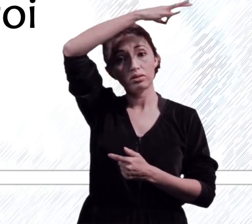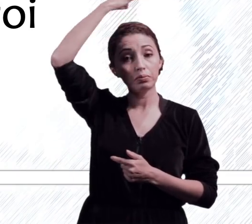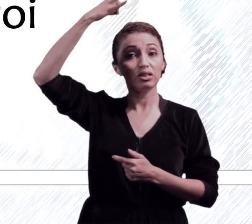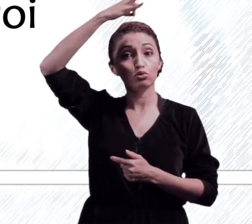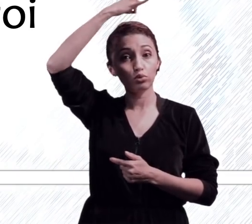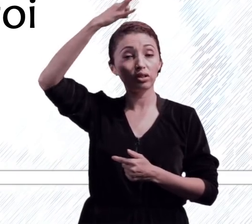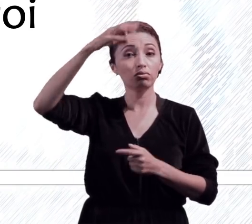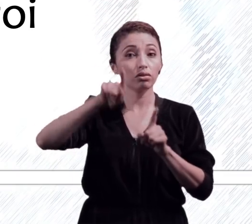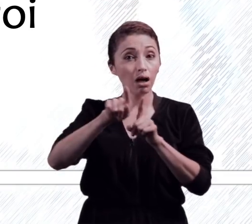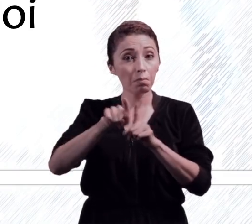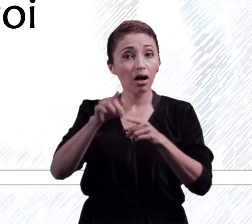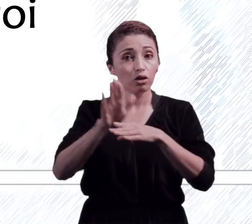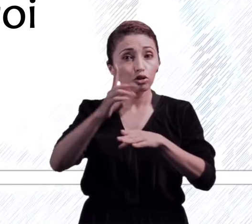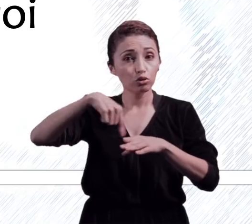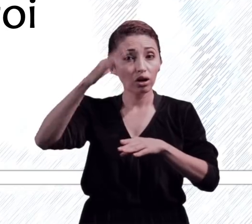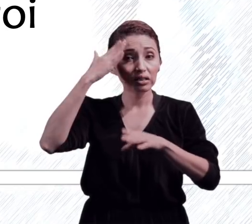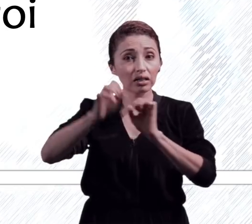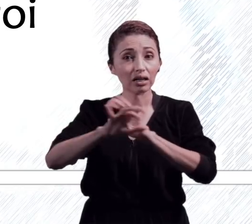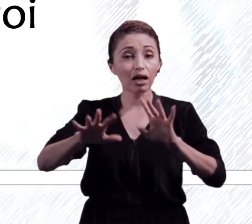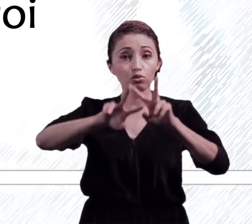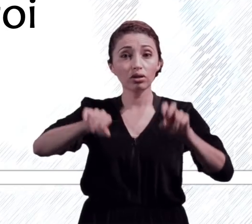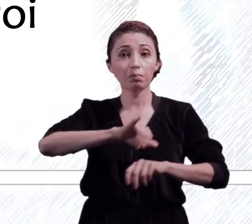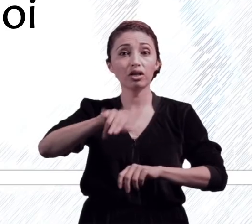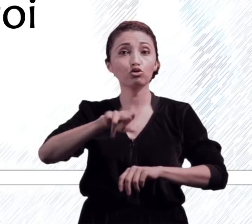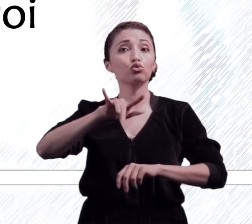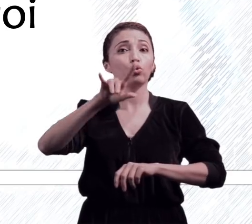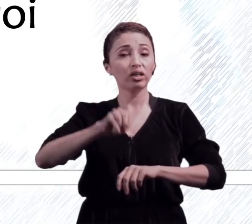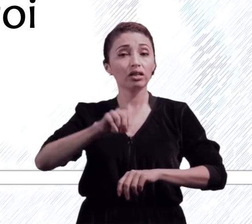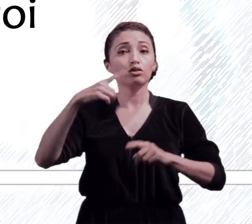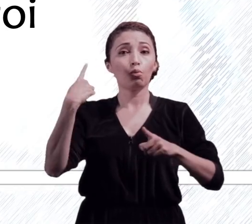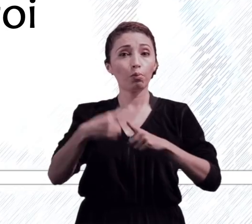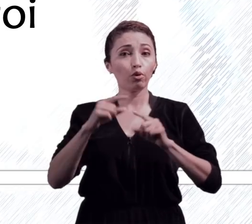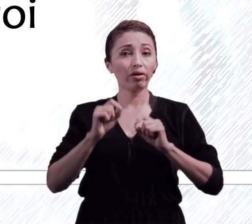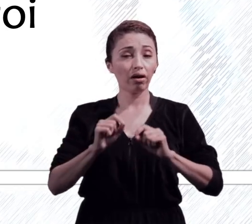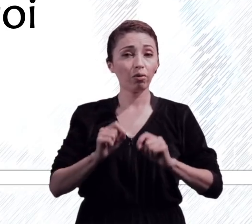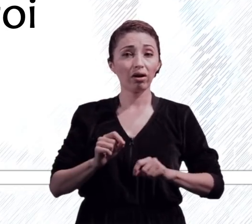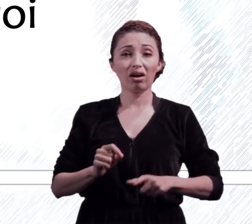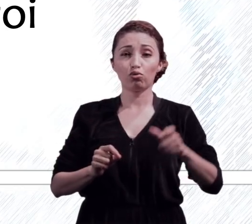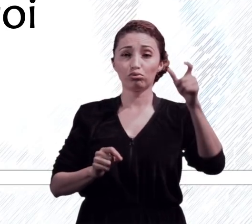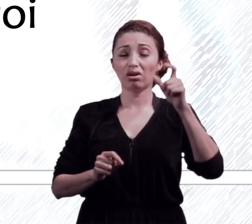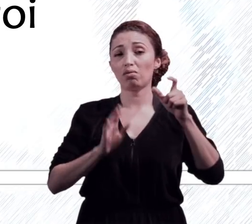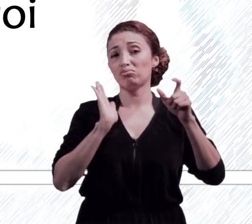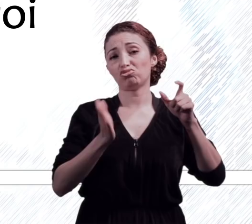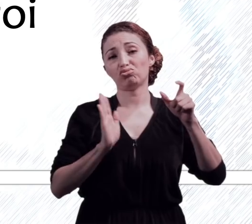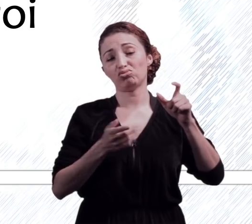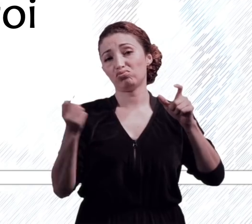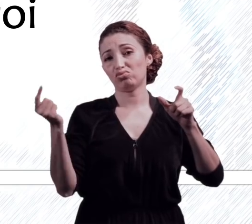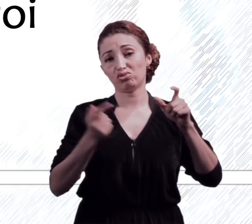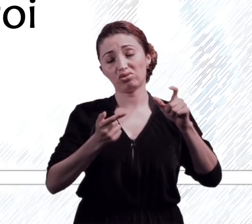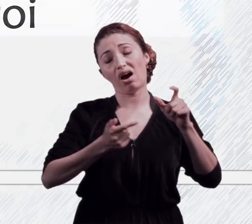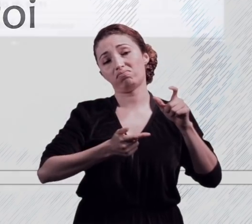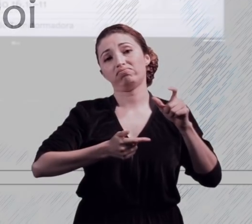o Espírito Santo nos convence do juízo, porque o governante deste mundo já